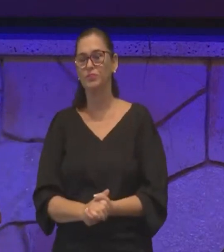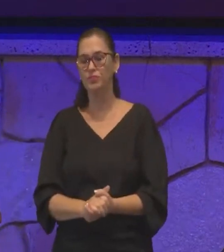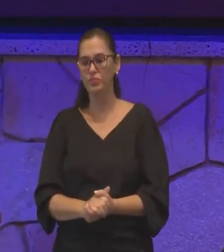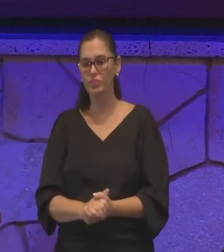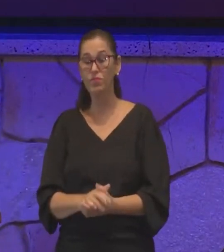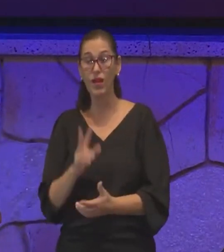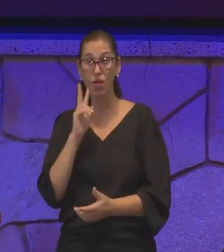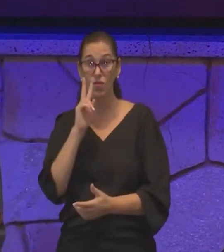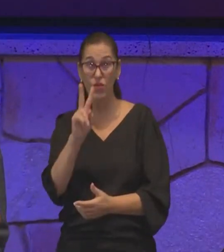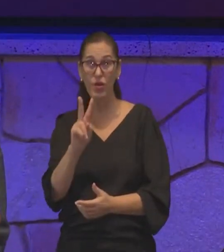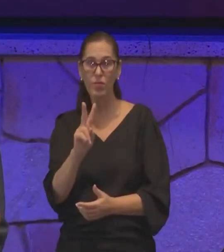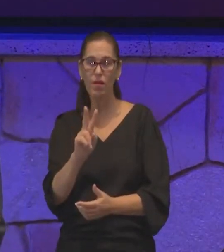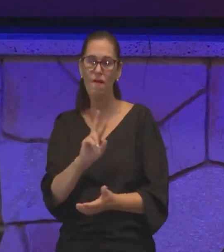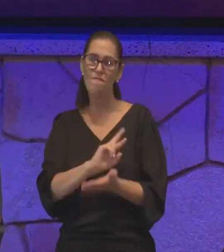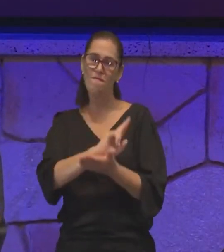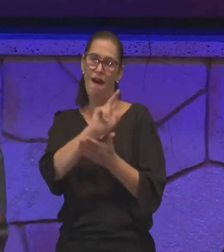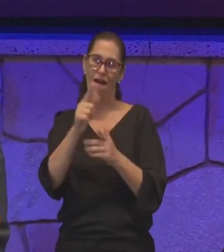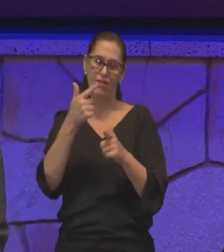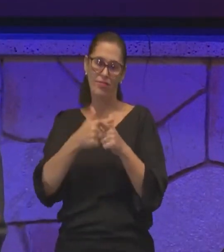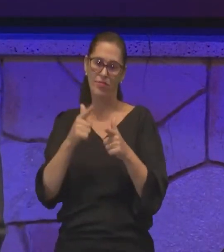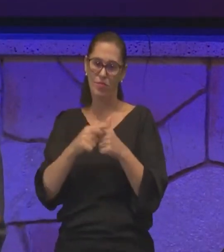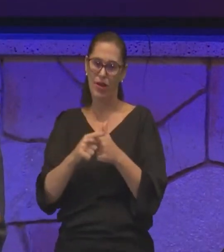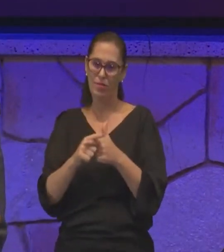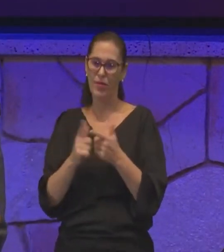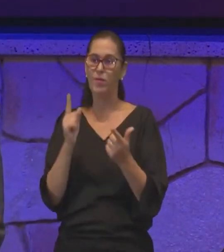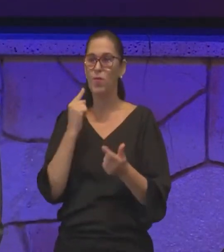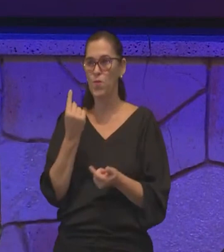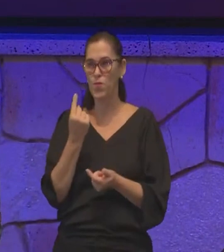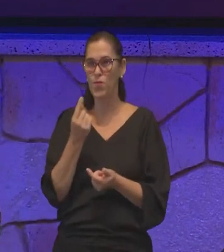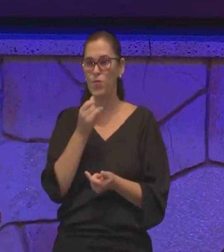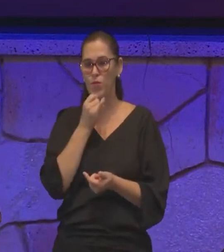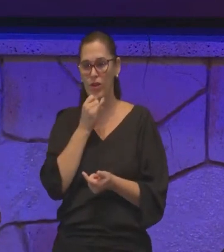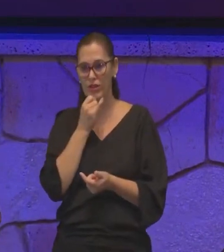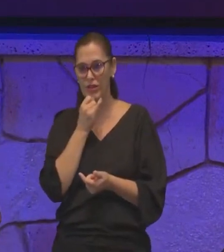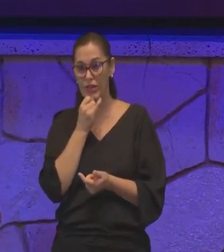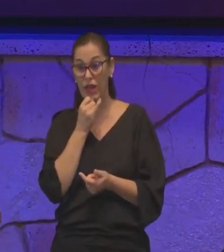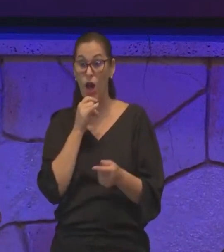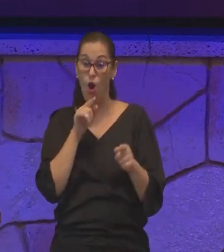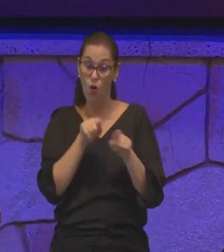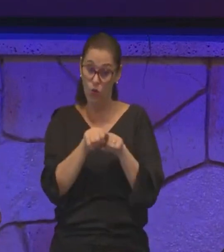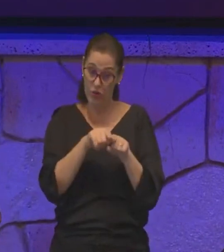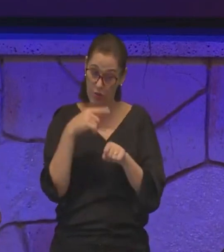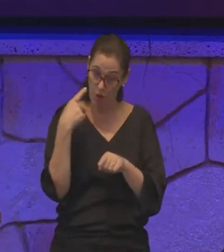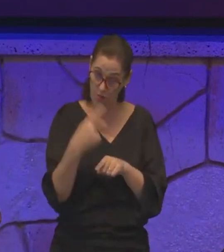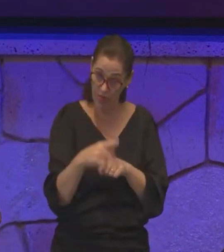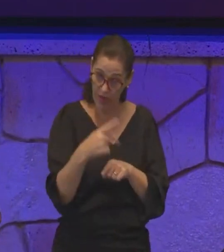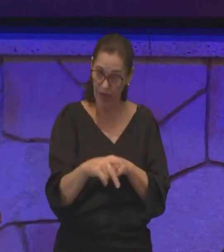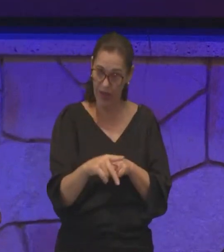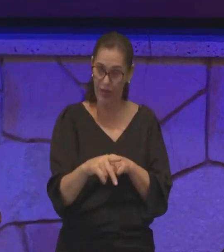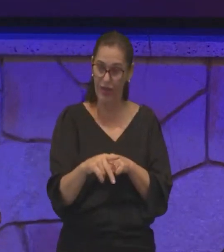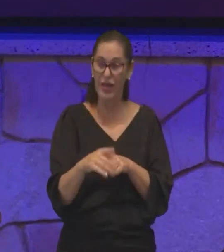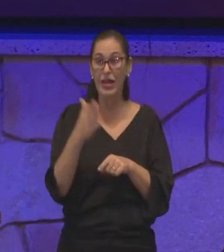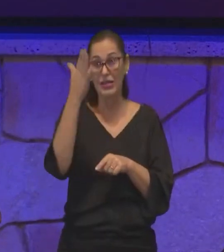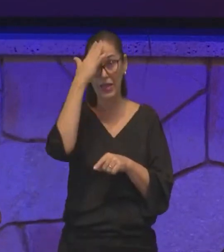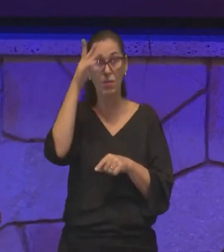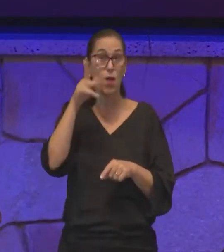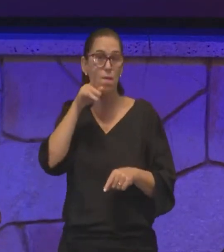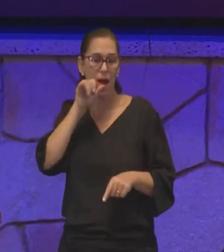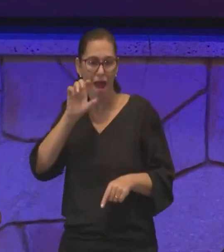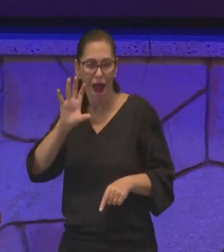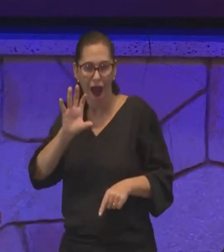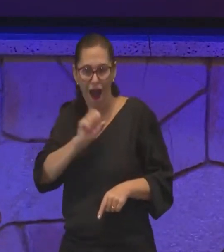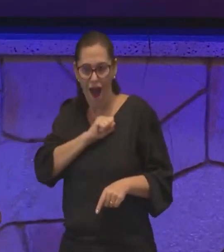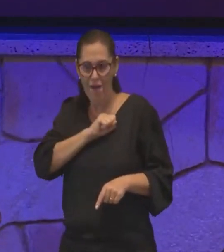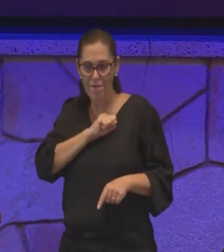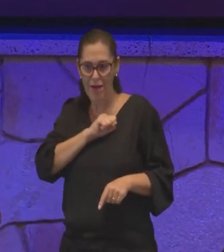Temos aqui vários problemas. Um deles, os seus irmãos sabem que Israel ama